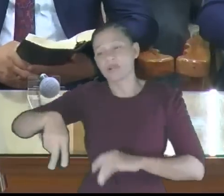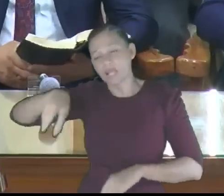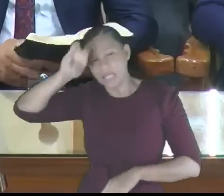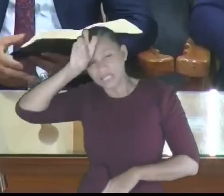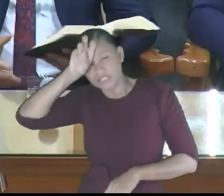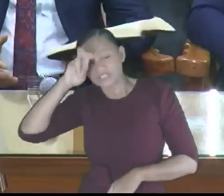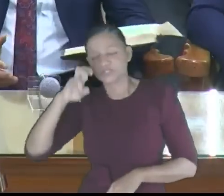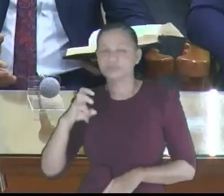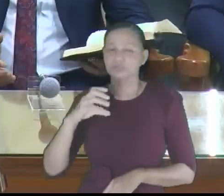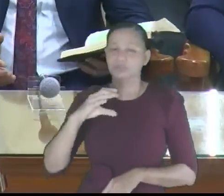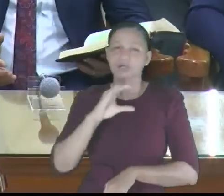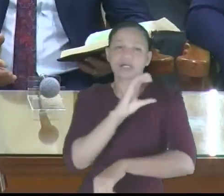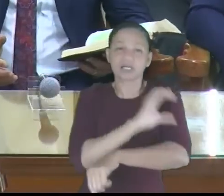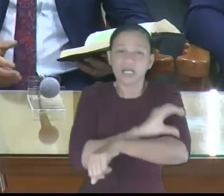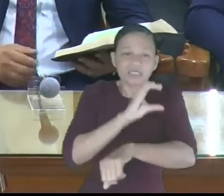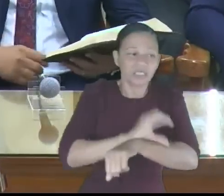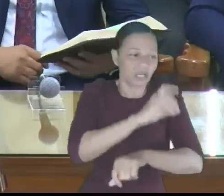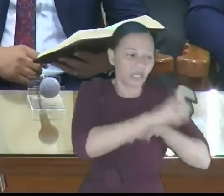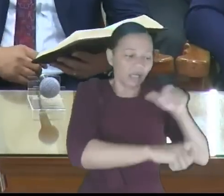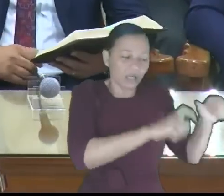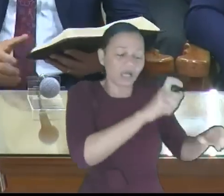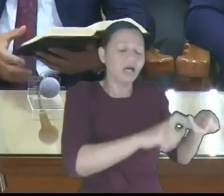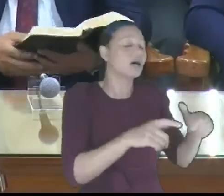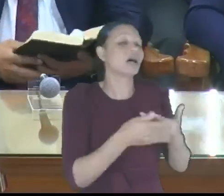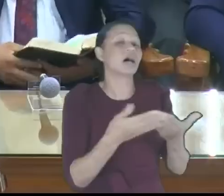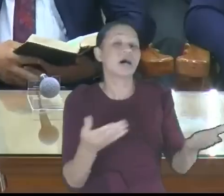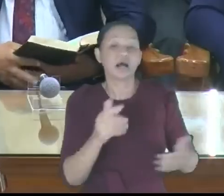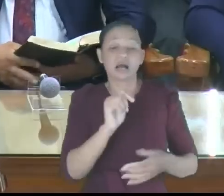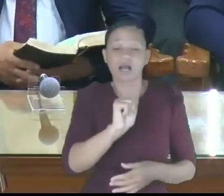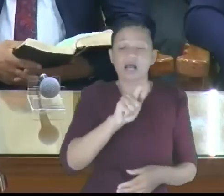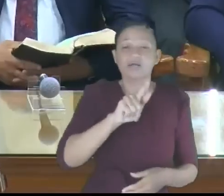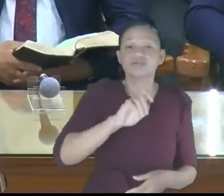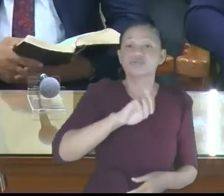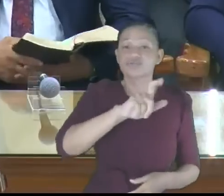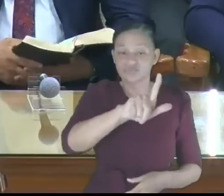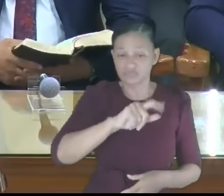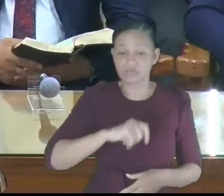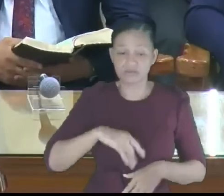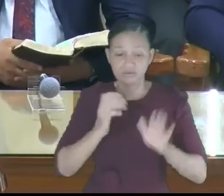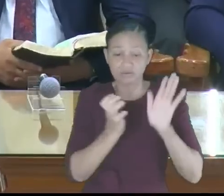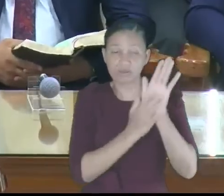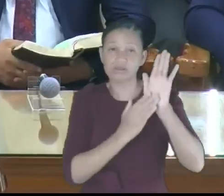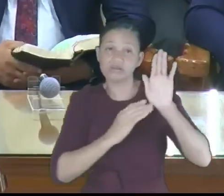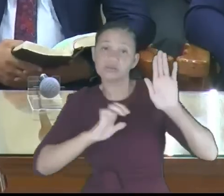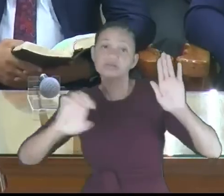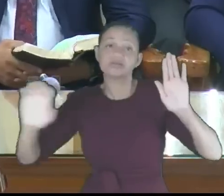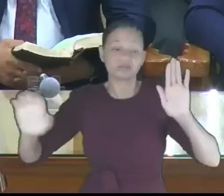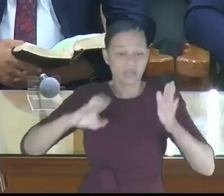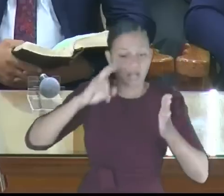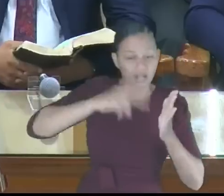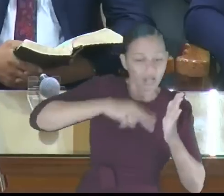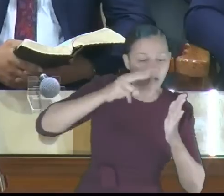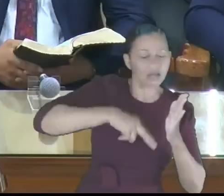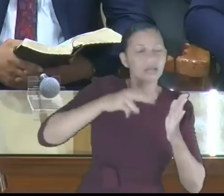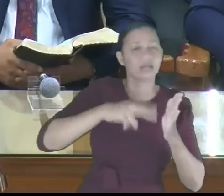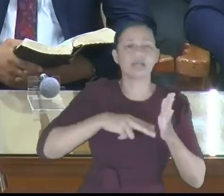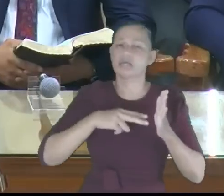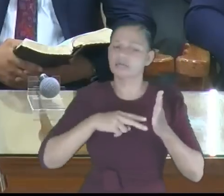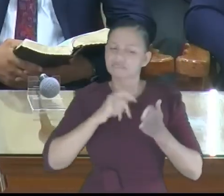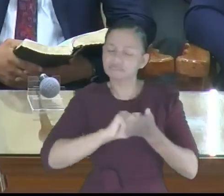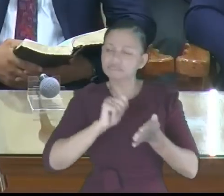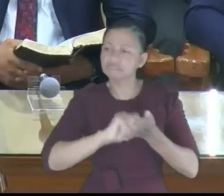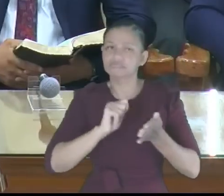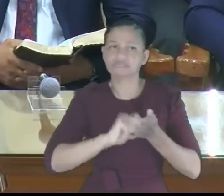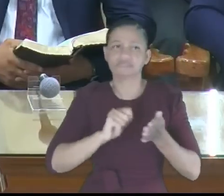assírio. Os escribas, eles sabiam ler e sabiam escrever. Era uma coisa que era como uma profissão que as